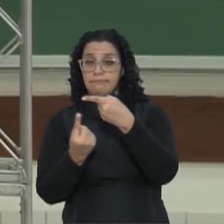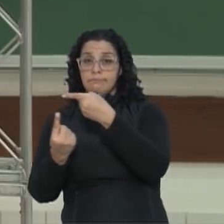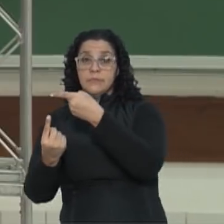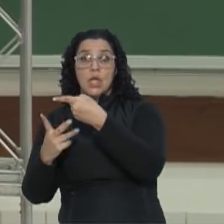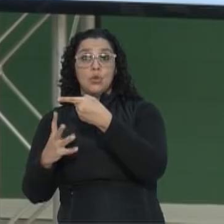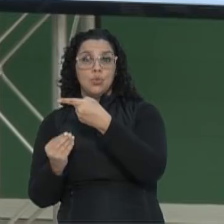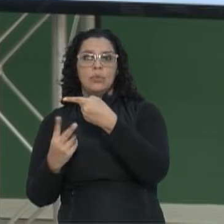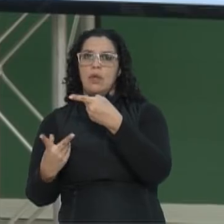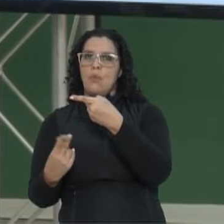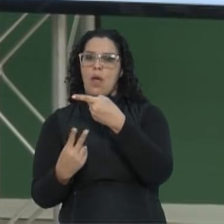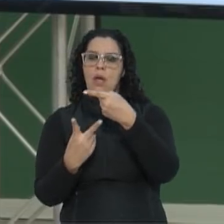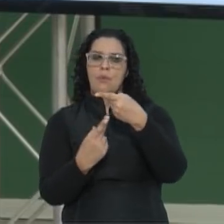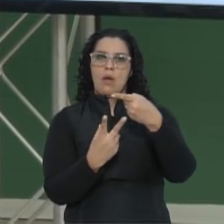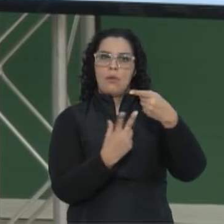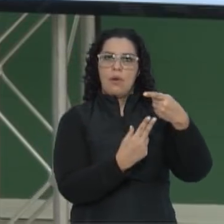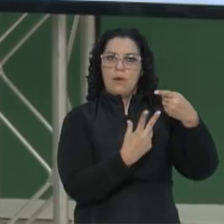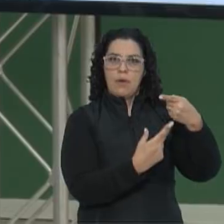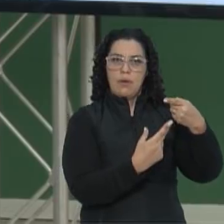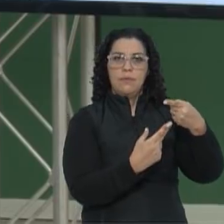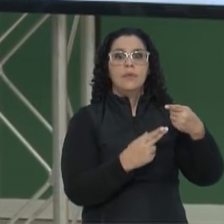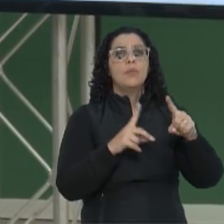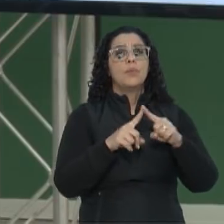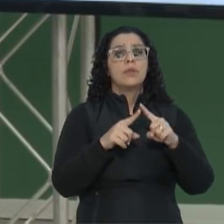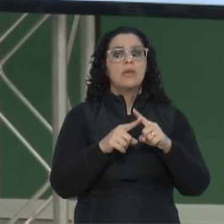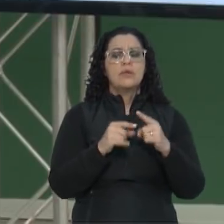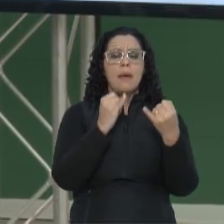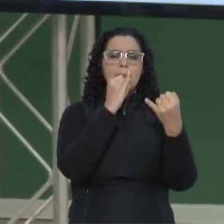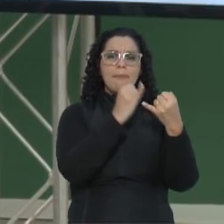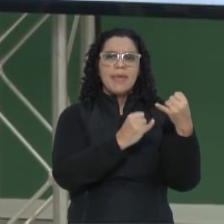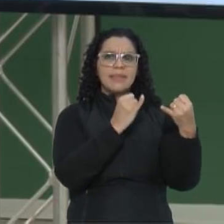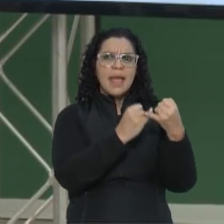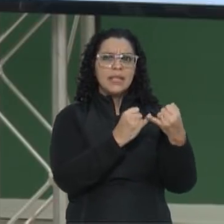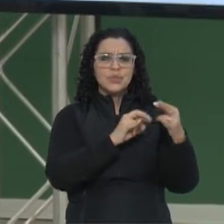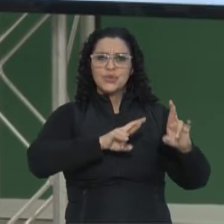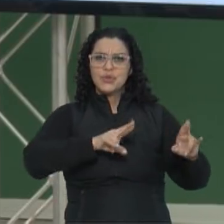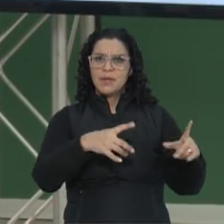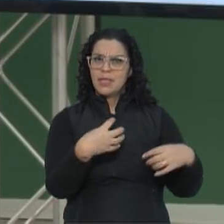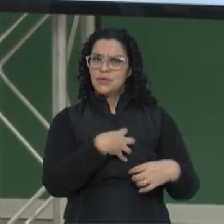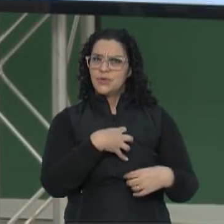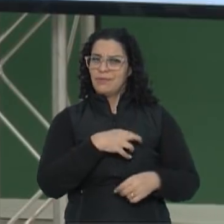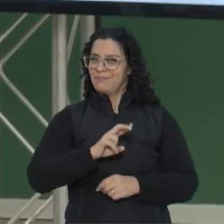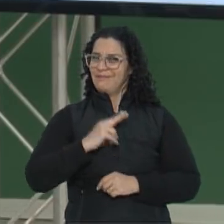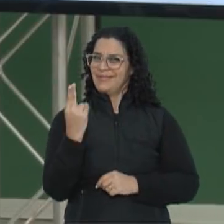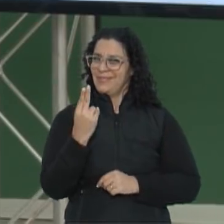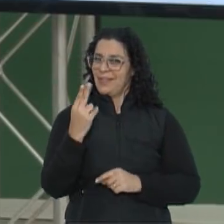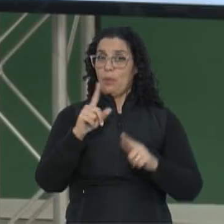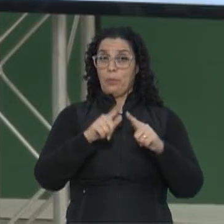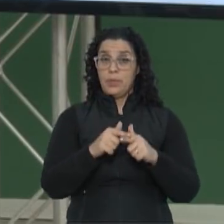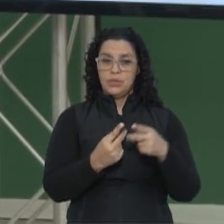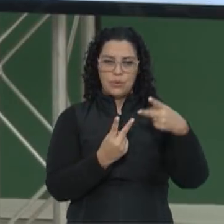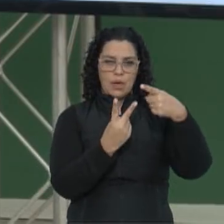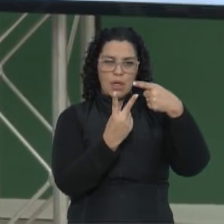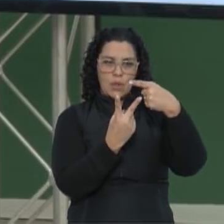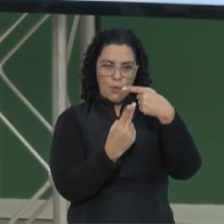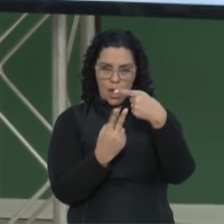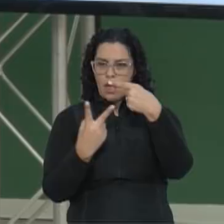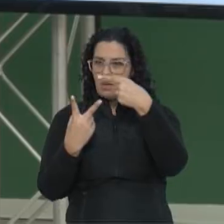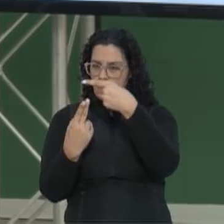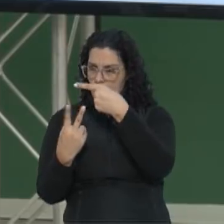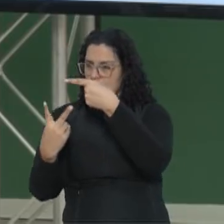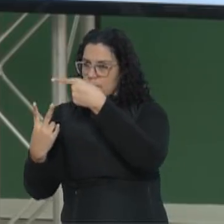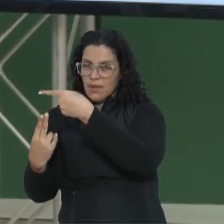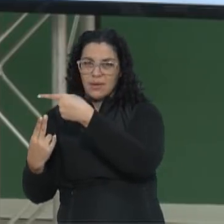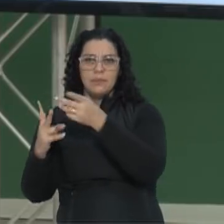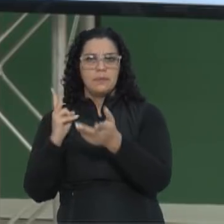iguais. Porque eu não consigo somar pedaços de tamanhos diferentes. Então, elas precisam estar com denominadores